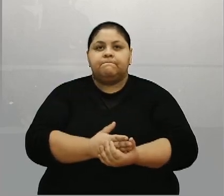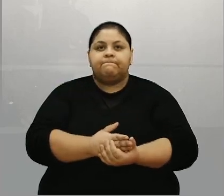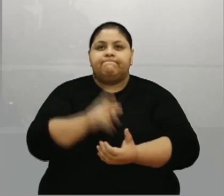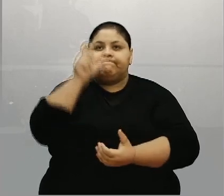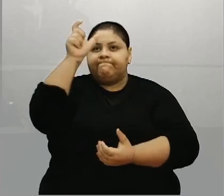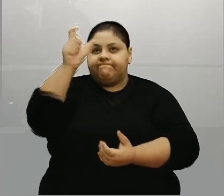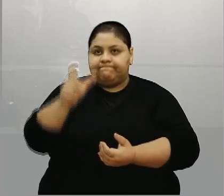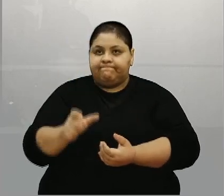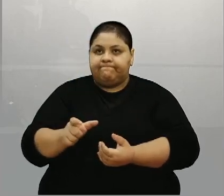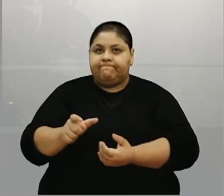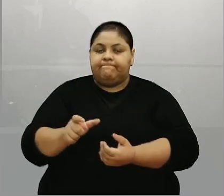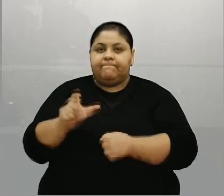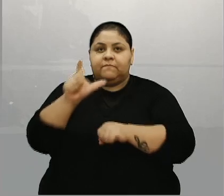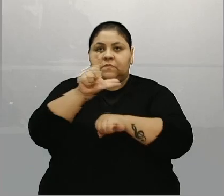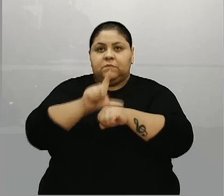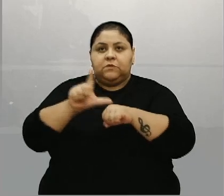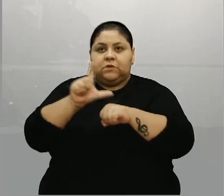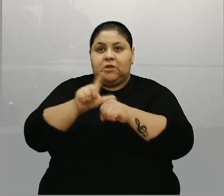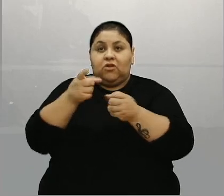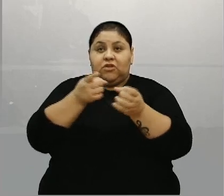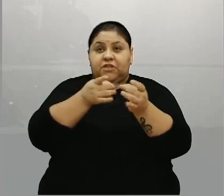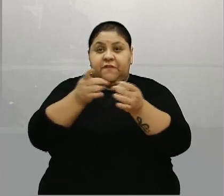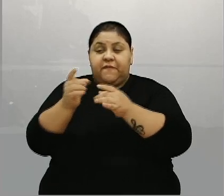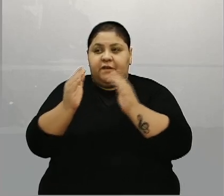proprietário da imobiliária Basso